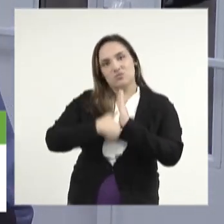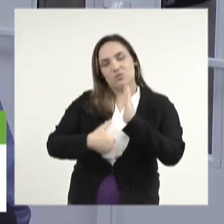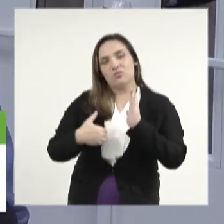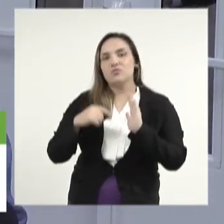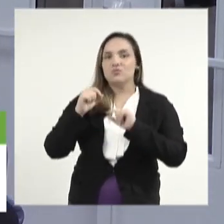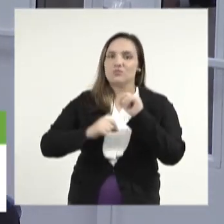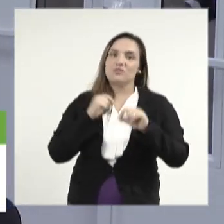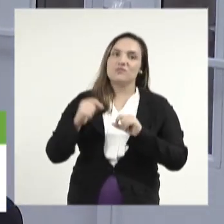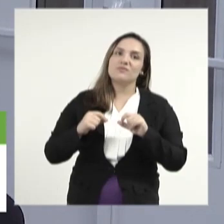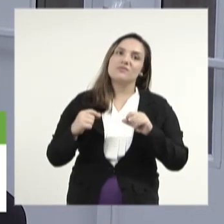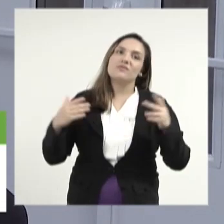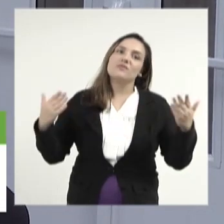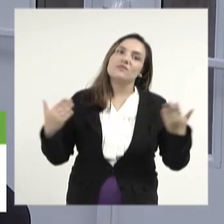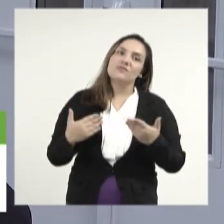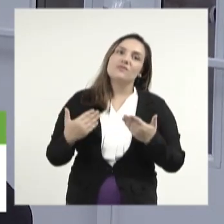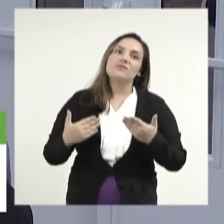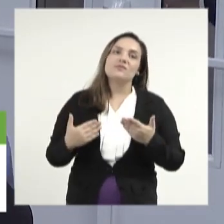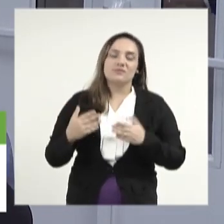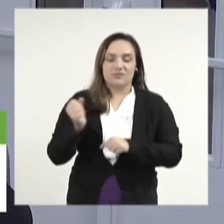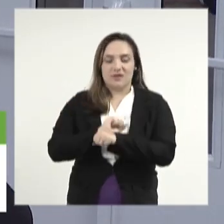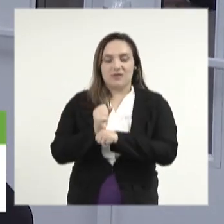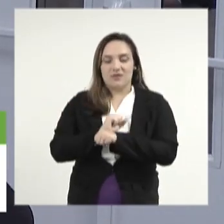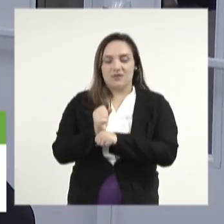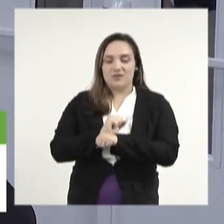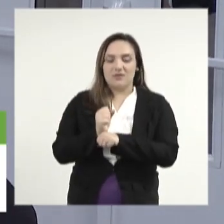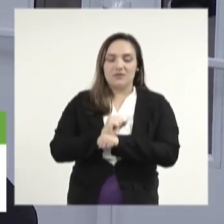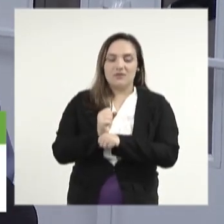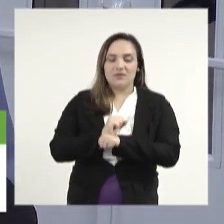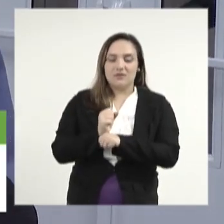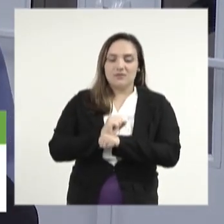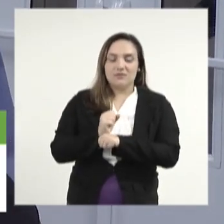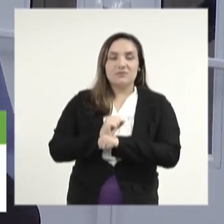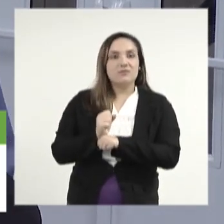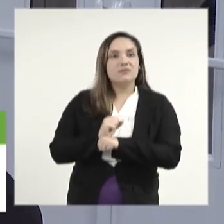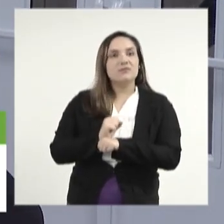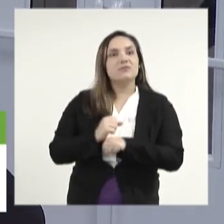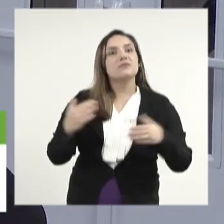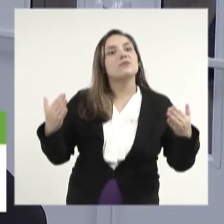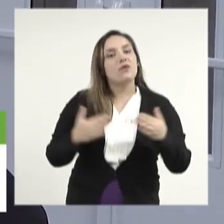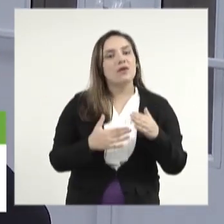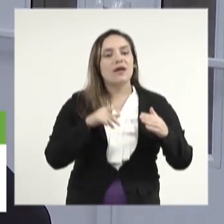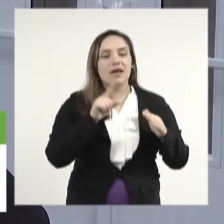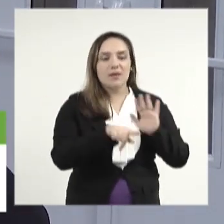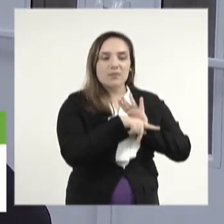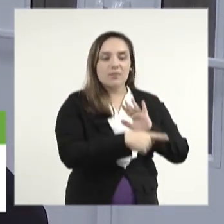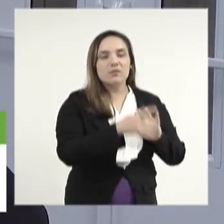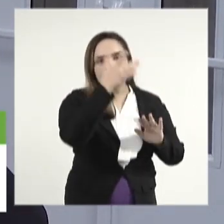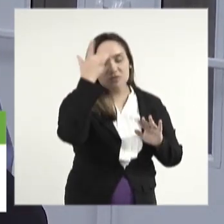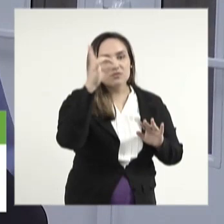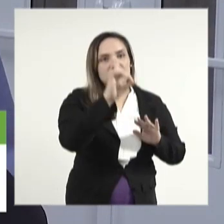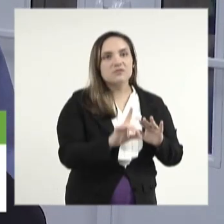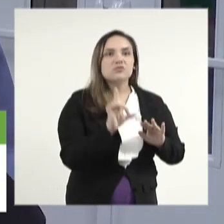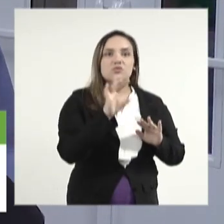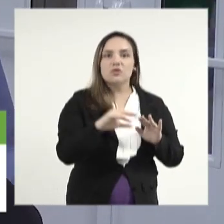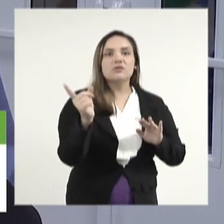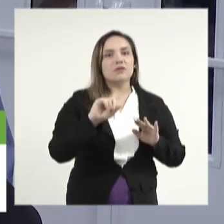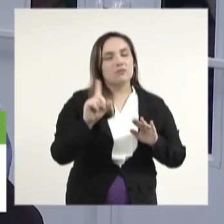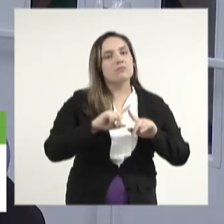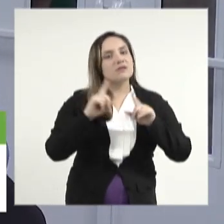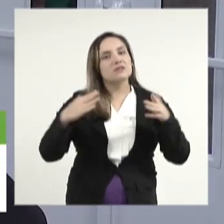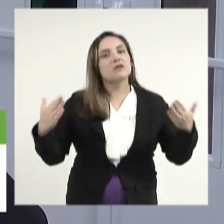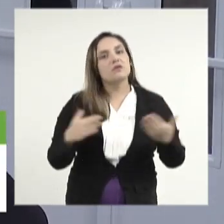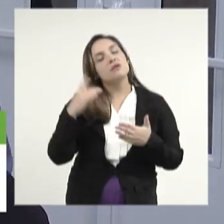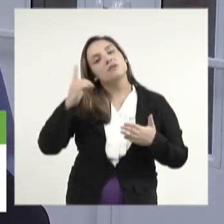ela necessitava que o veículo, a obter o desconto, estivesse em nome da pessoa com deficiência. E a